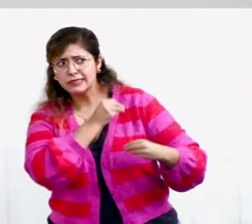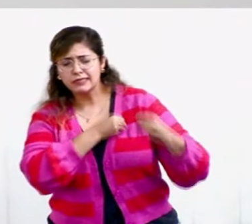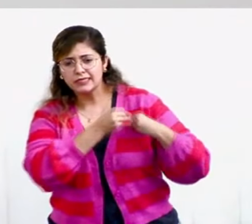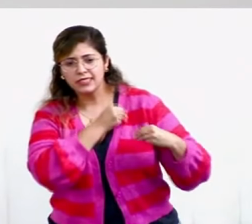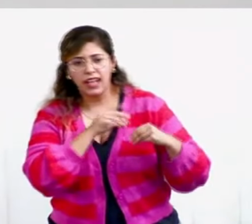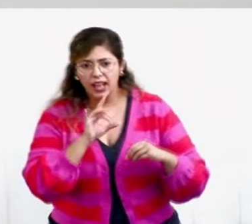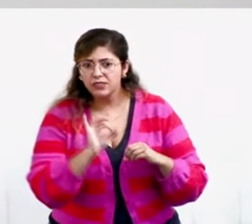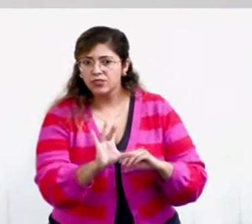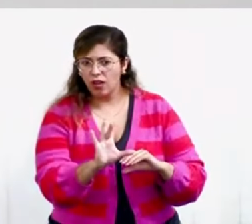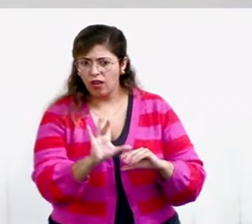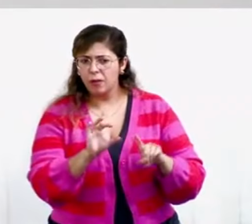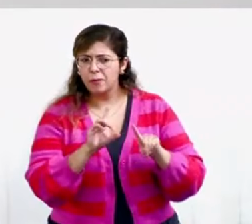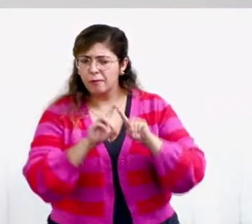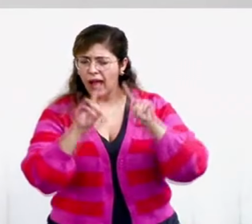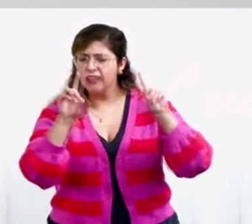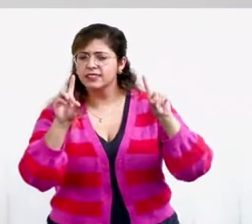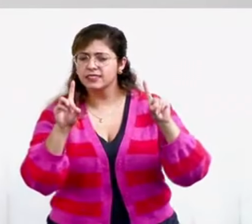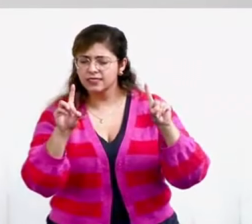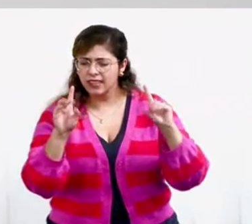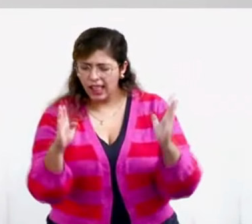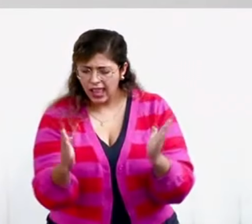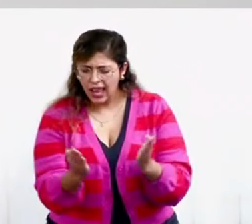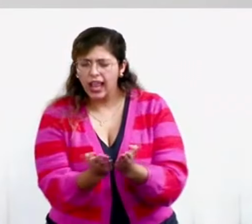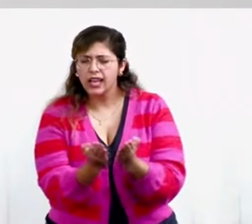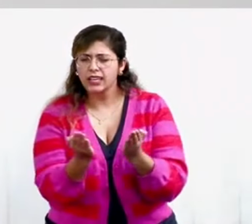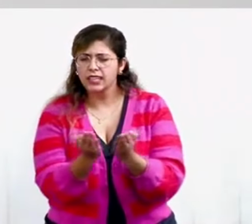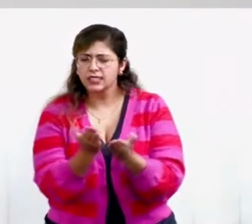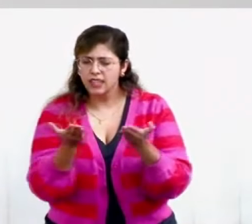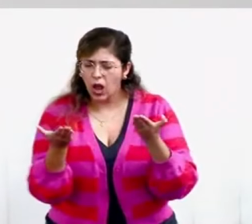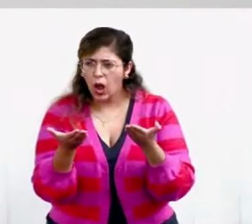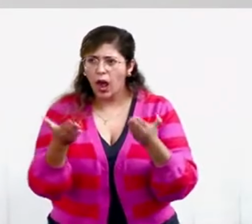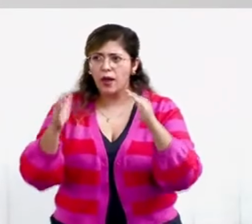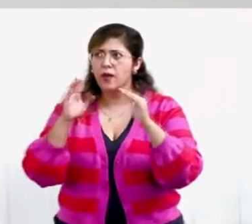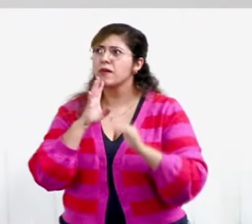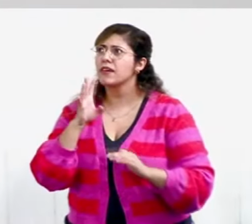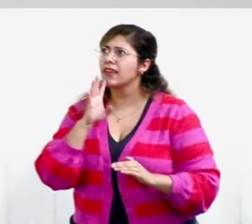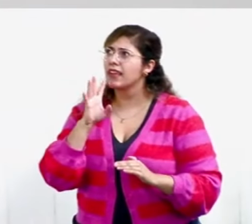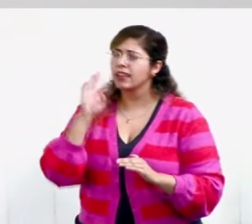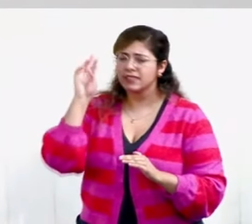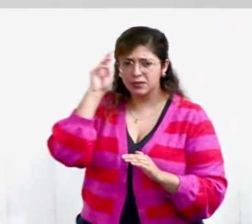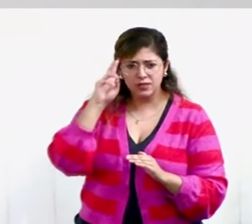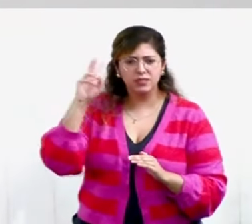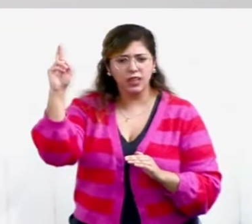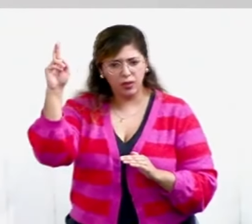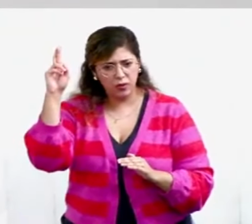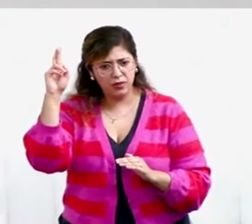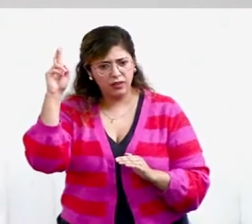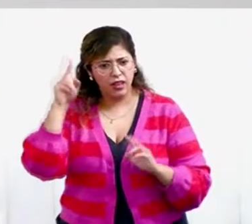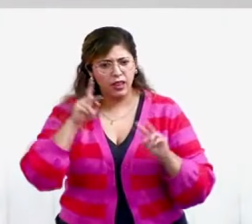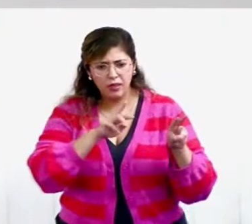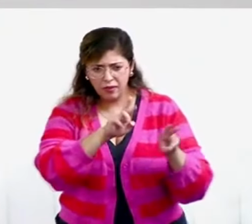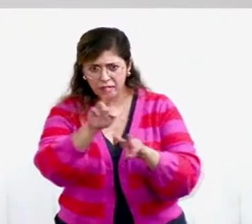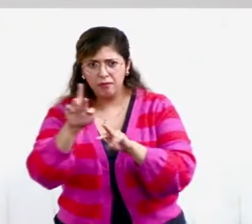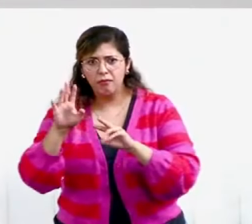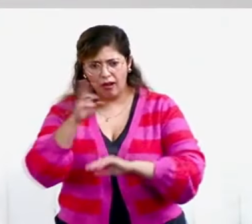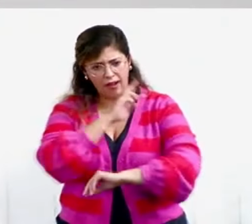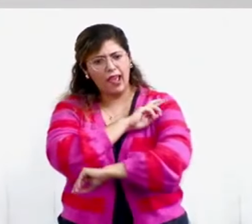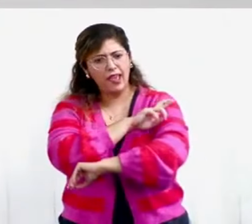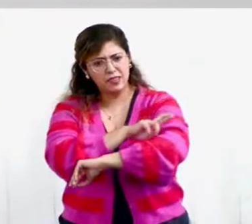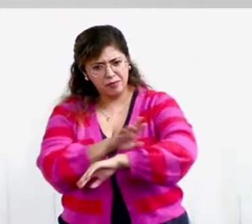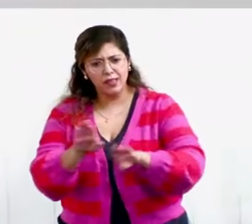não conhecem a Deus, e que nesta matéria ninguém ofenda e nem defraude a seu irmão, porque contra todas